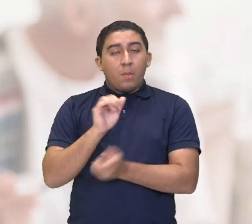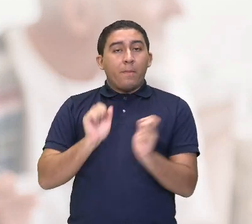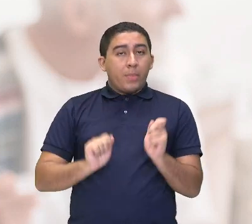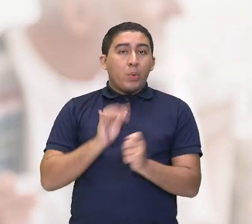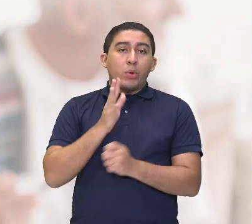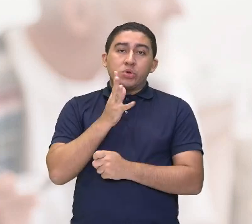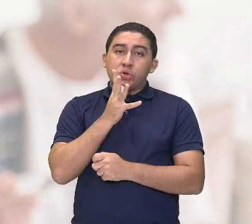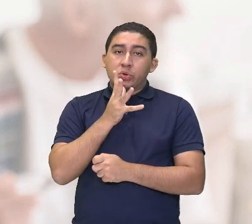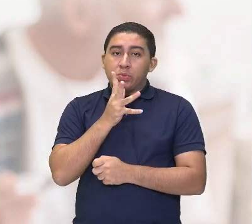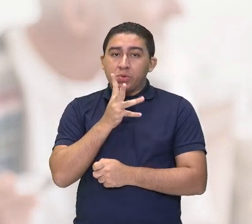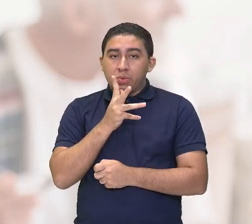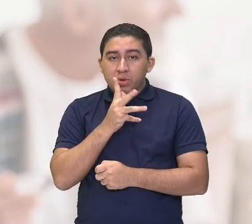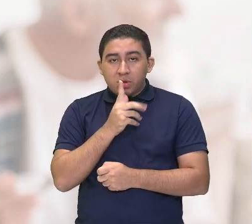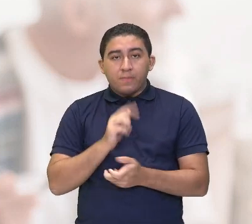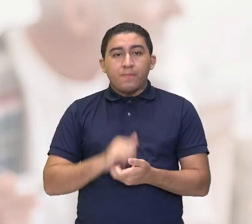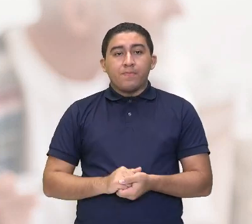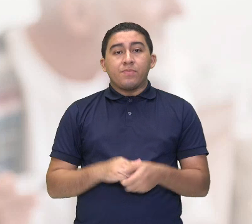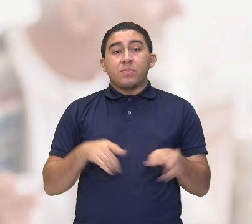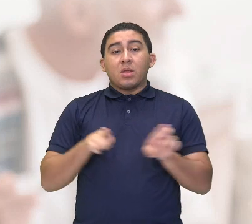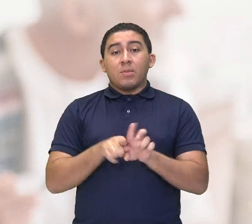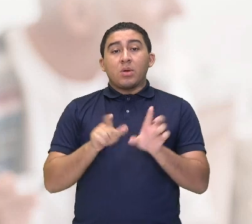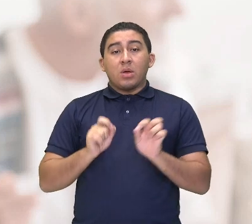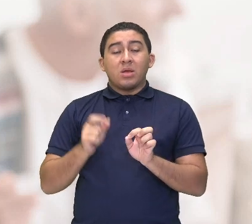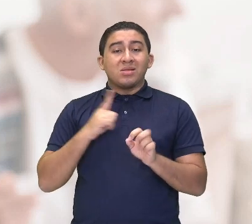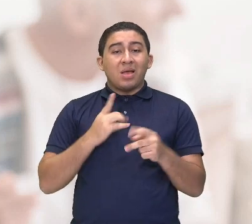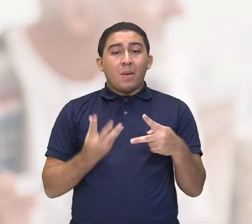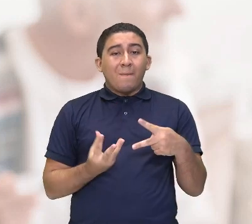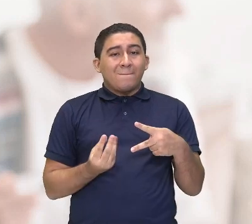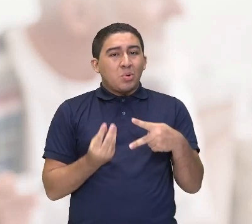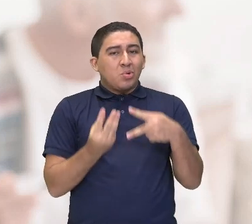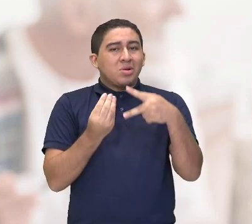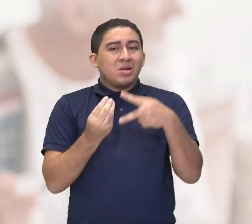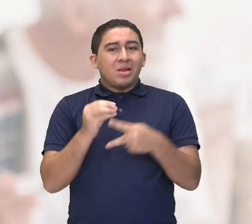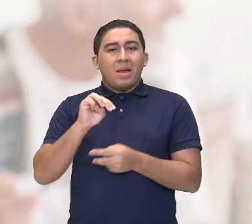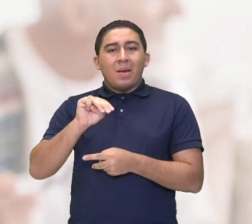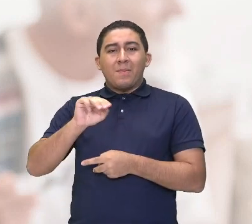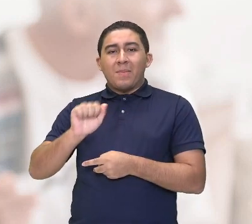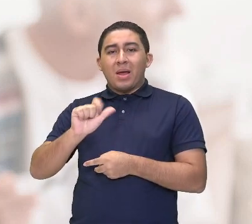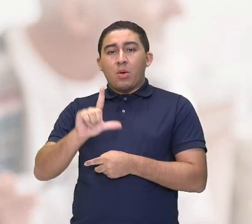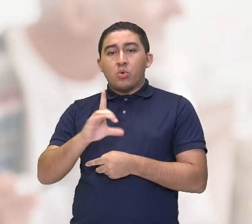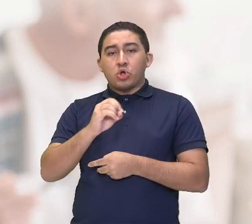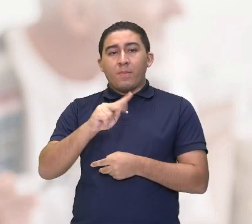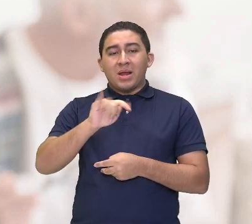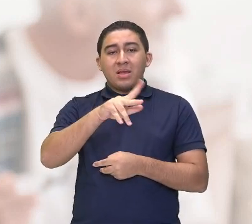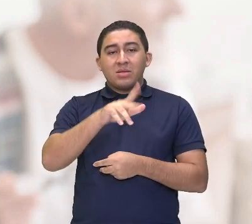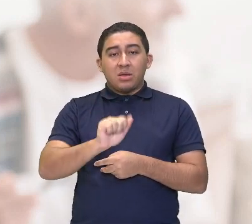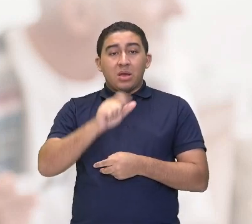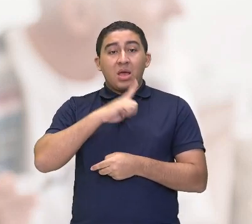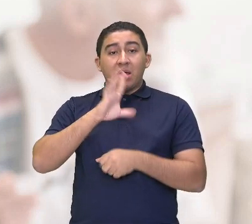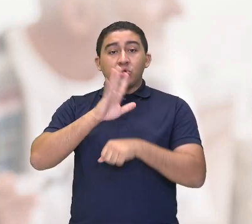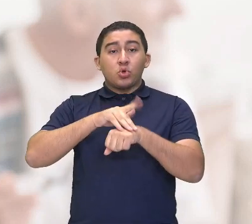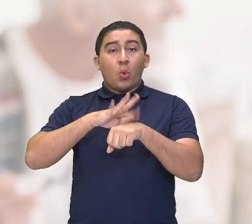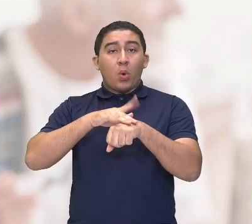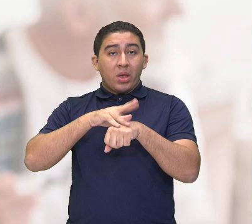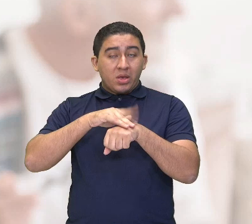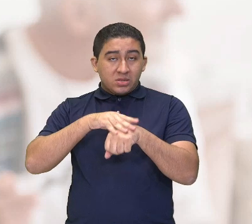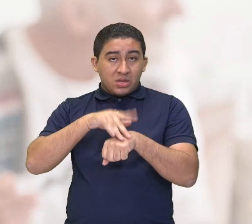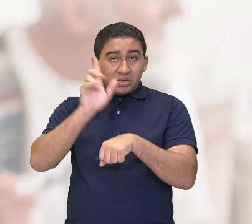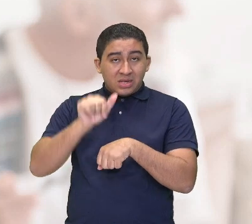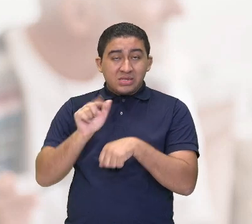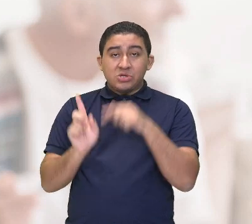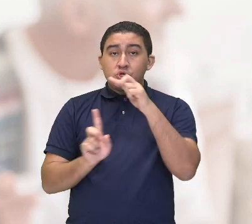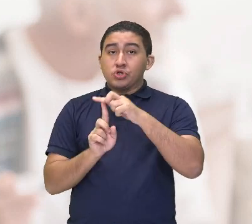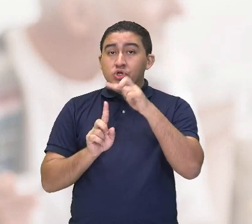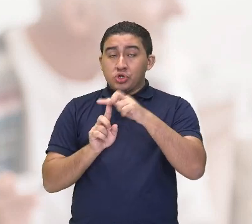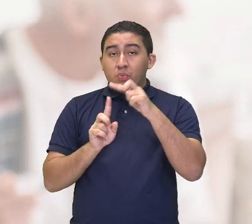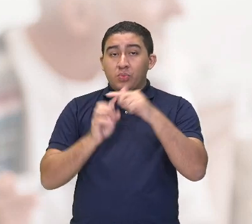certo? Além disso, acúmulo de proteínas mal dobradas associadas a doenças